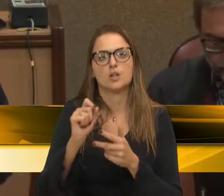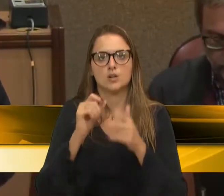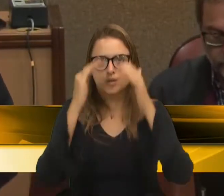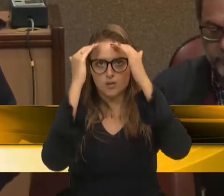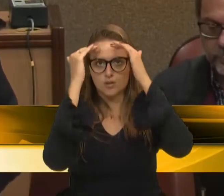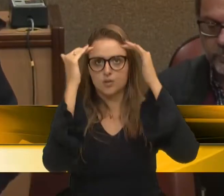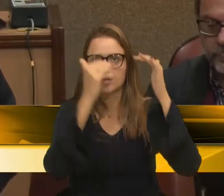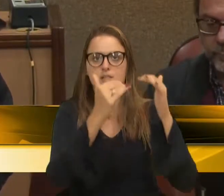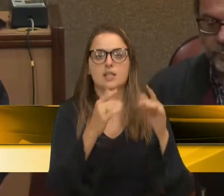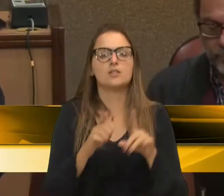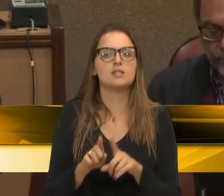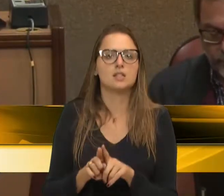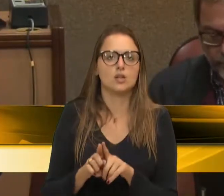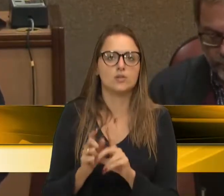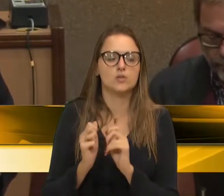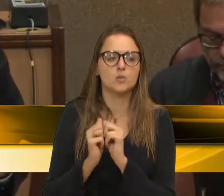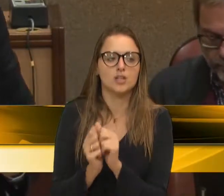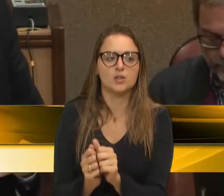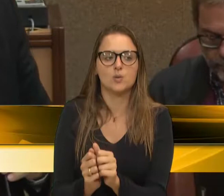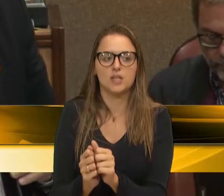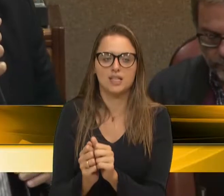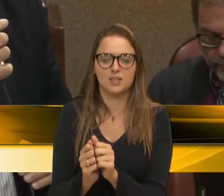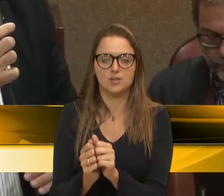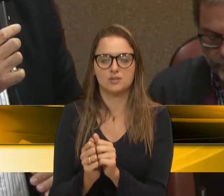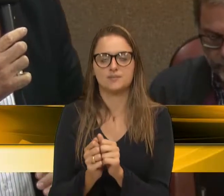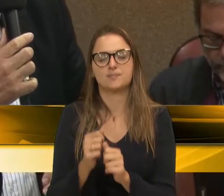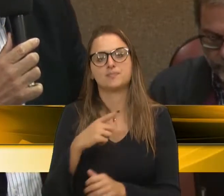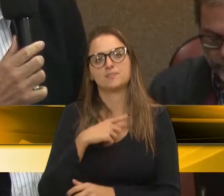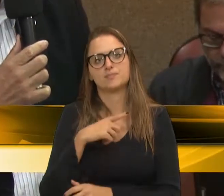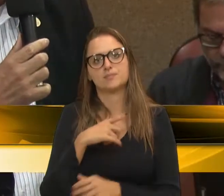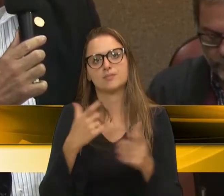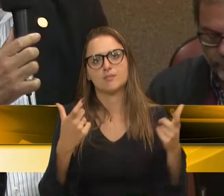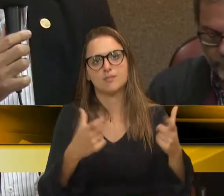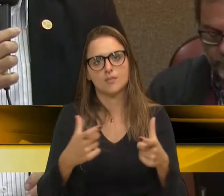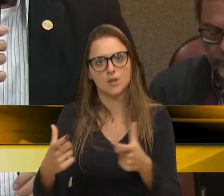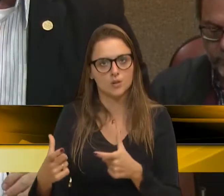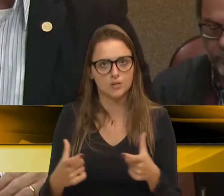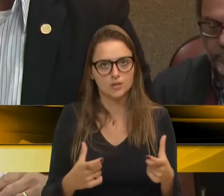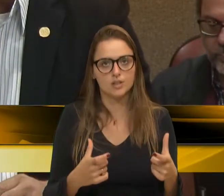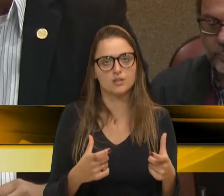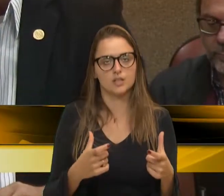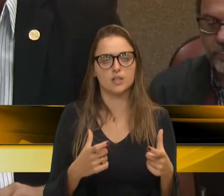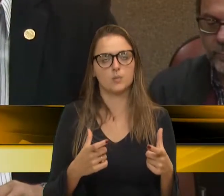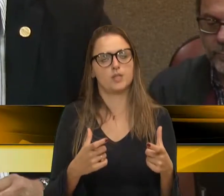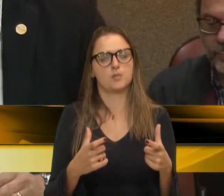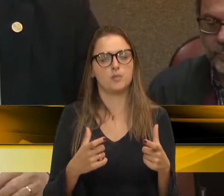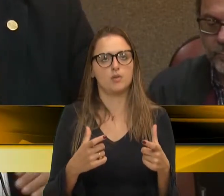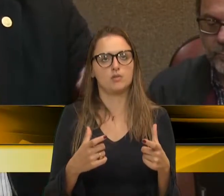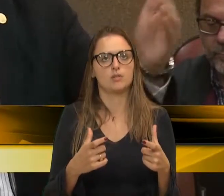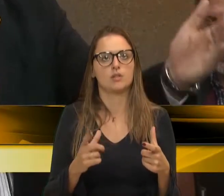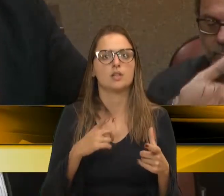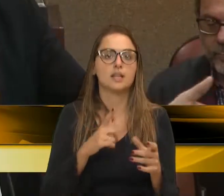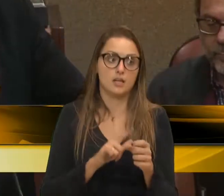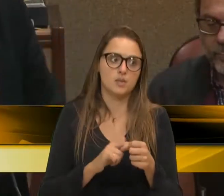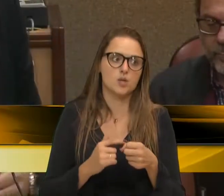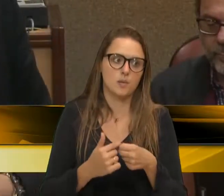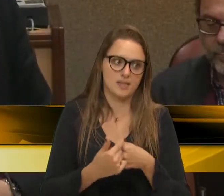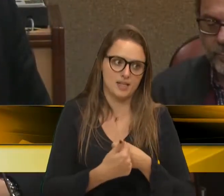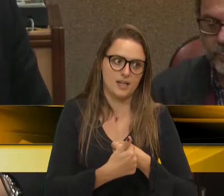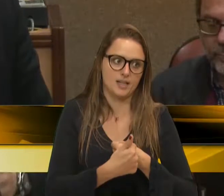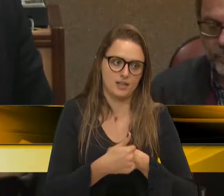respeito às necessidades, às demandas do setor produtivo, dos empreendedores do nosso município, que muitas